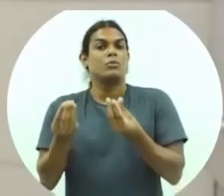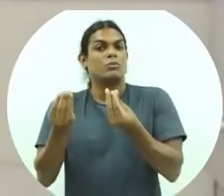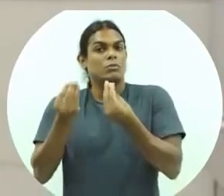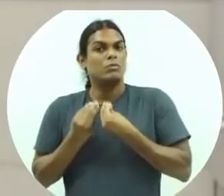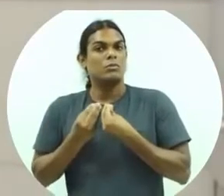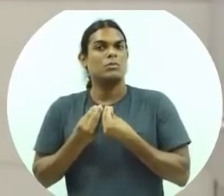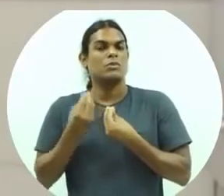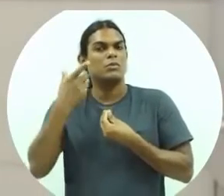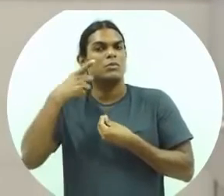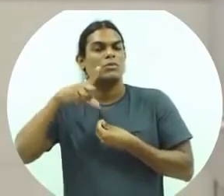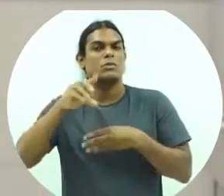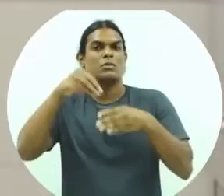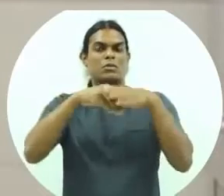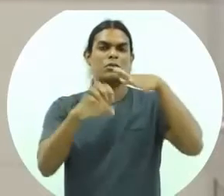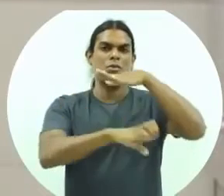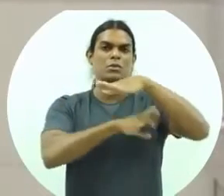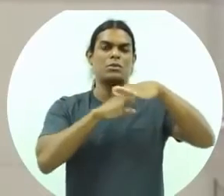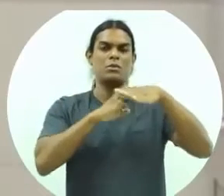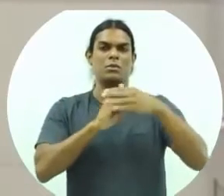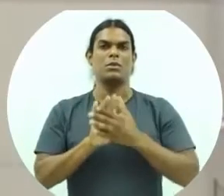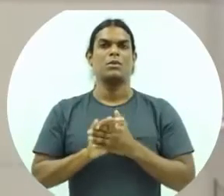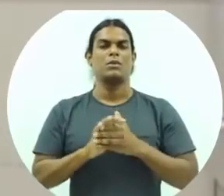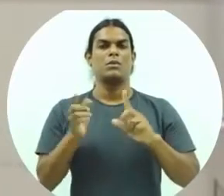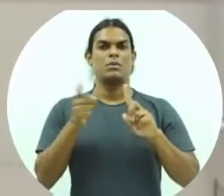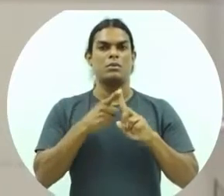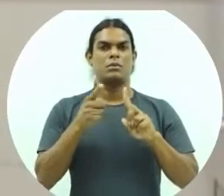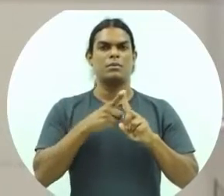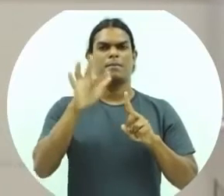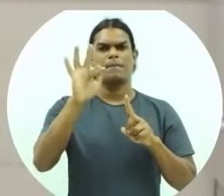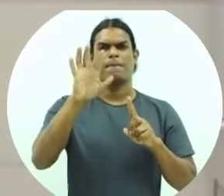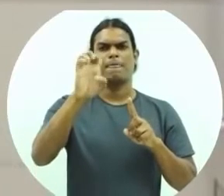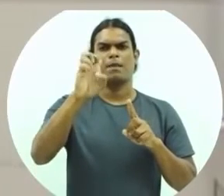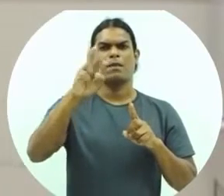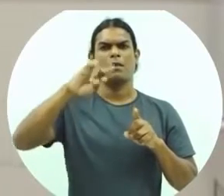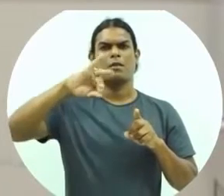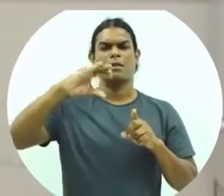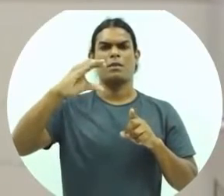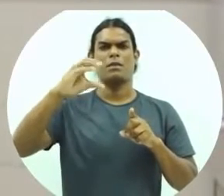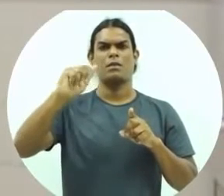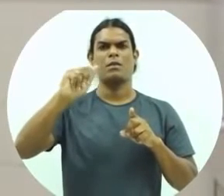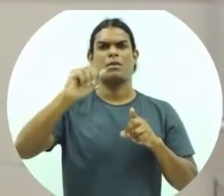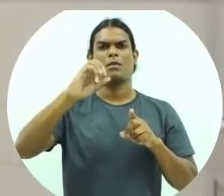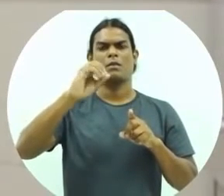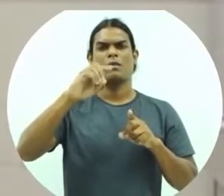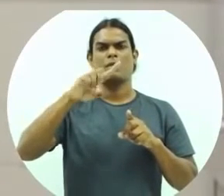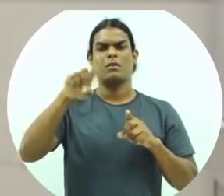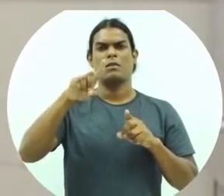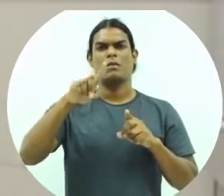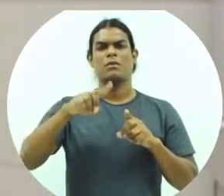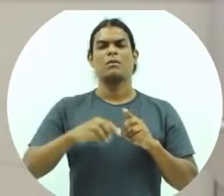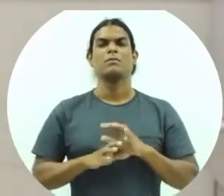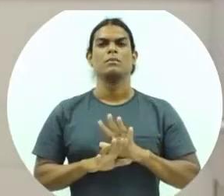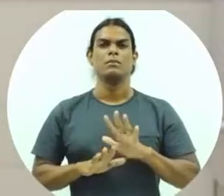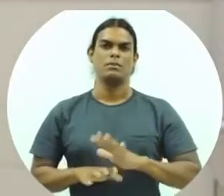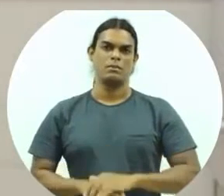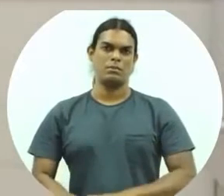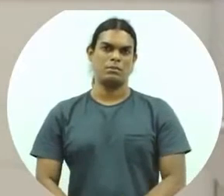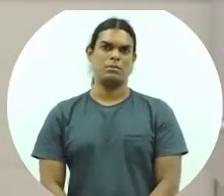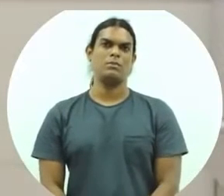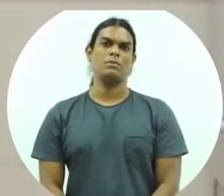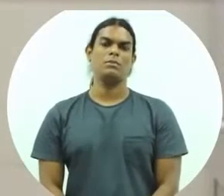a avaliação de desempenho dentro da organização? O primeiro é a aferição do potencial, o segundo,